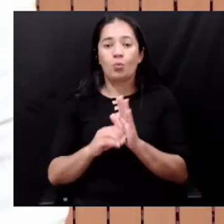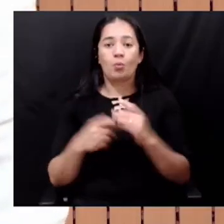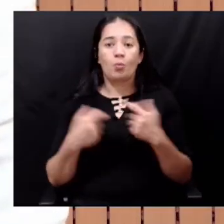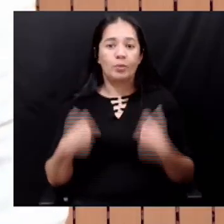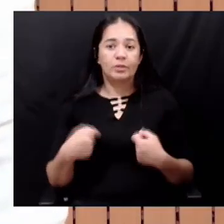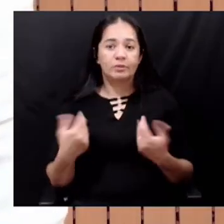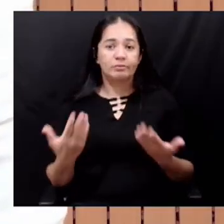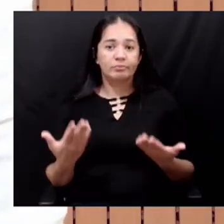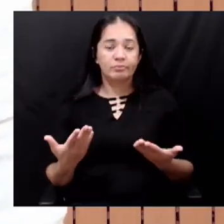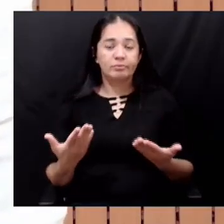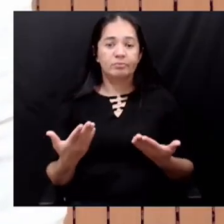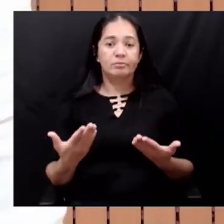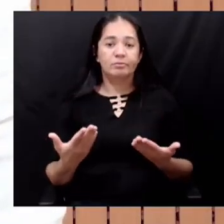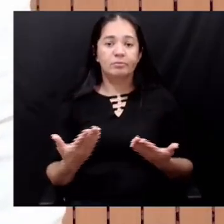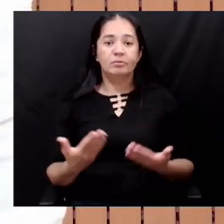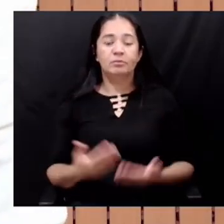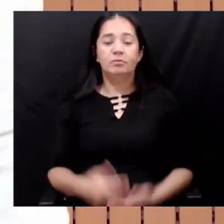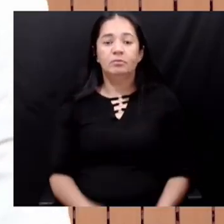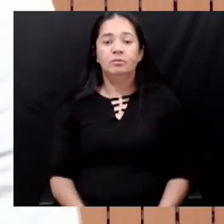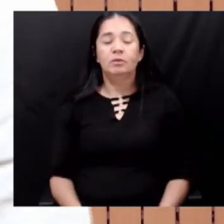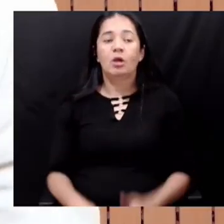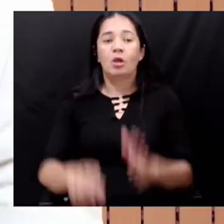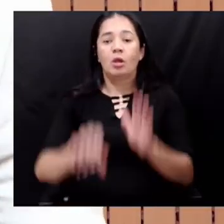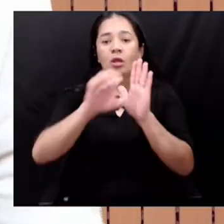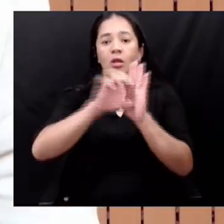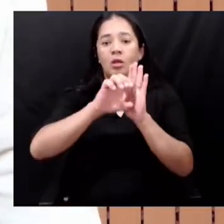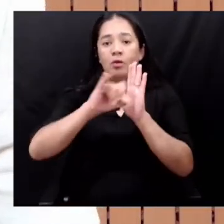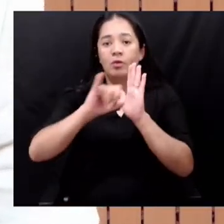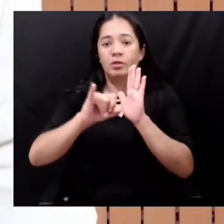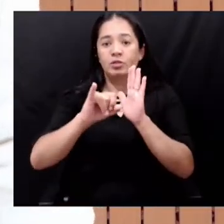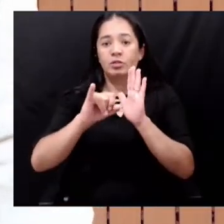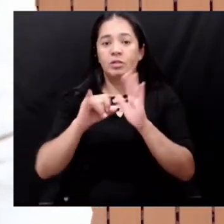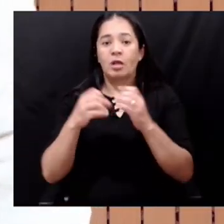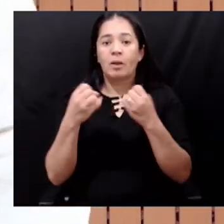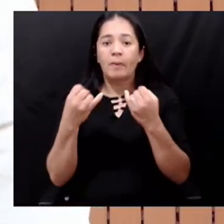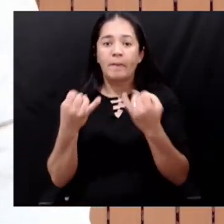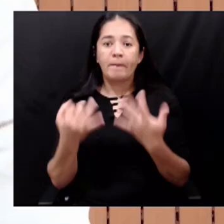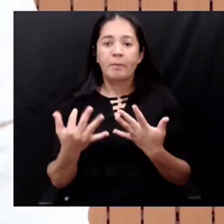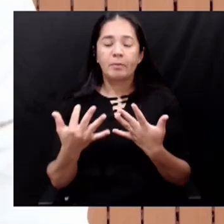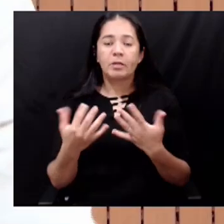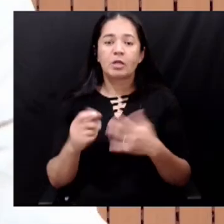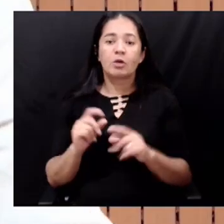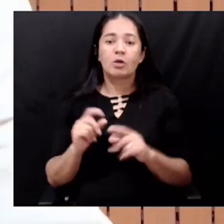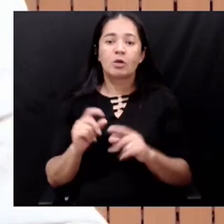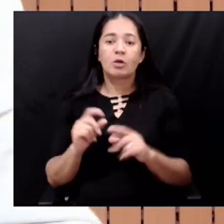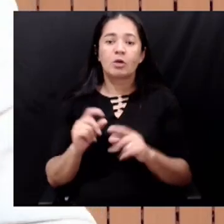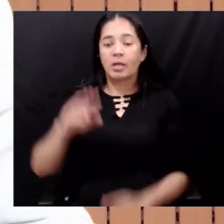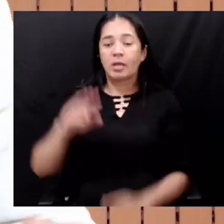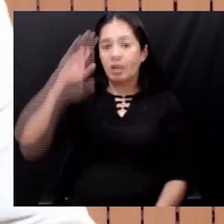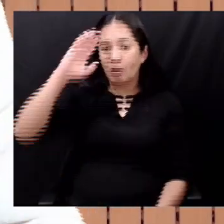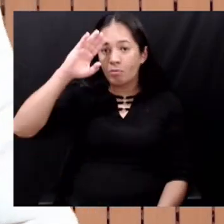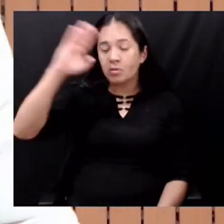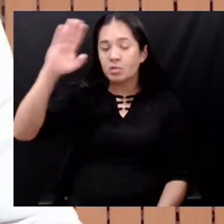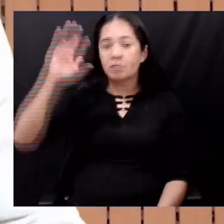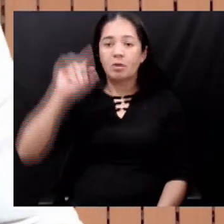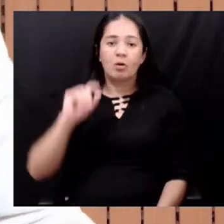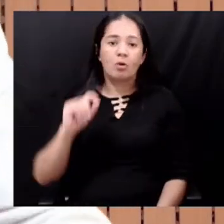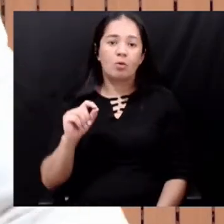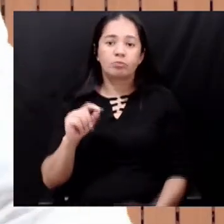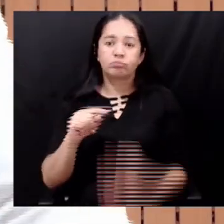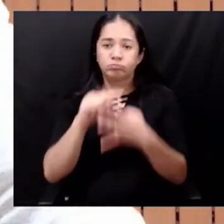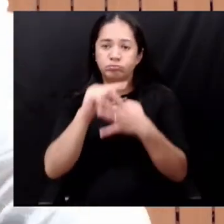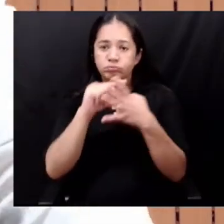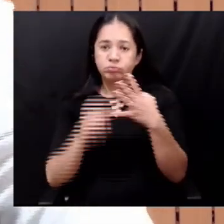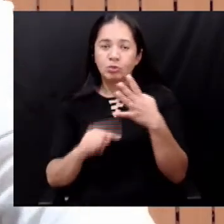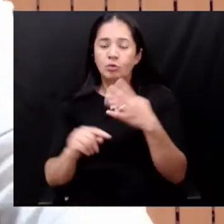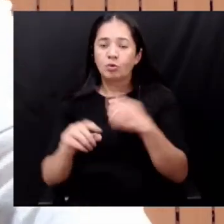o edital que ele traz é uma priorização para aqueles aqueles cursinhos que